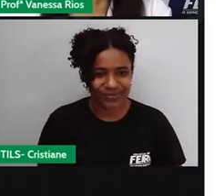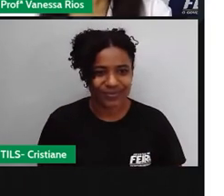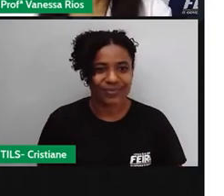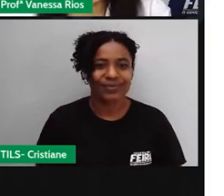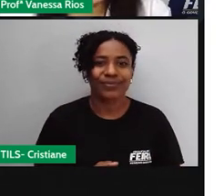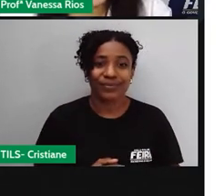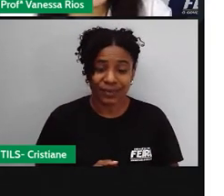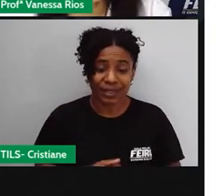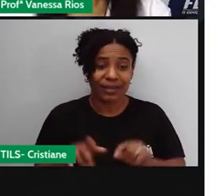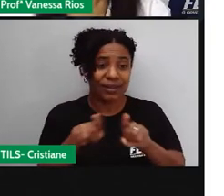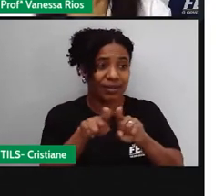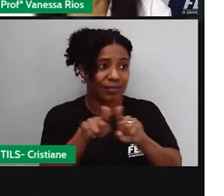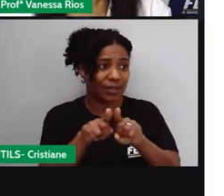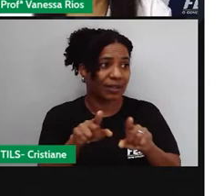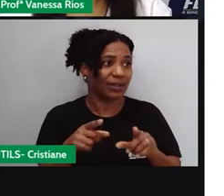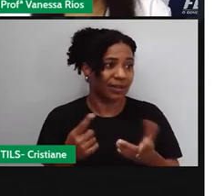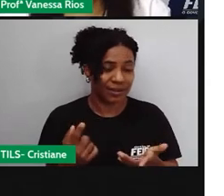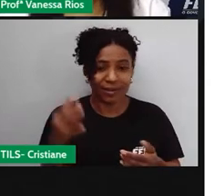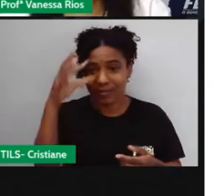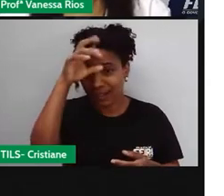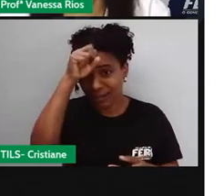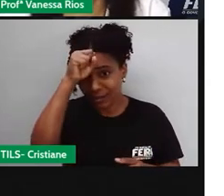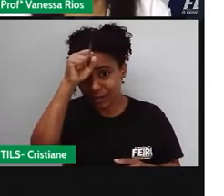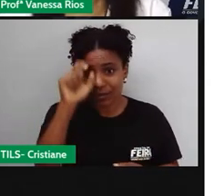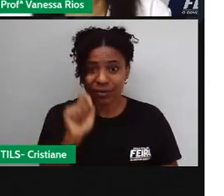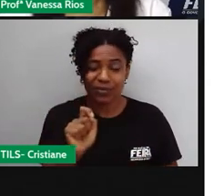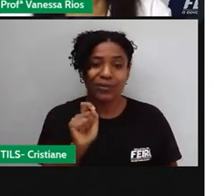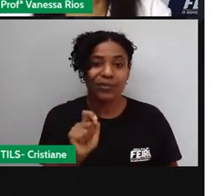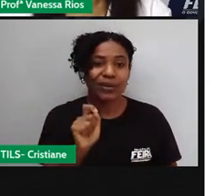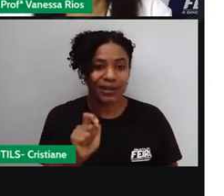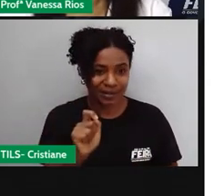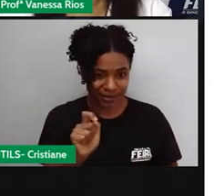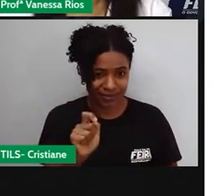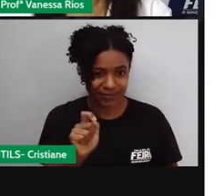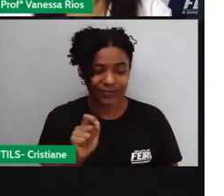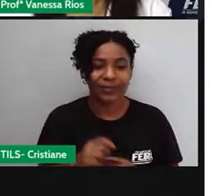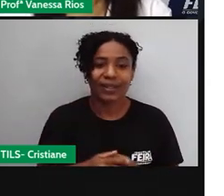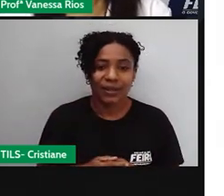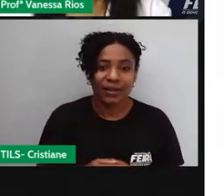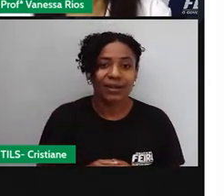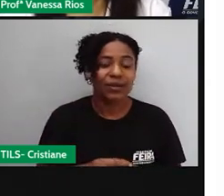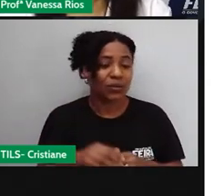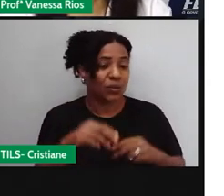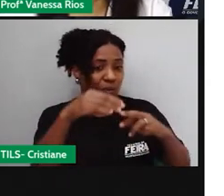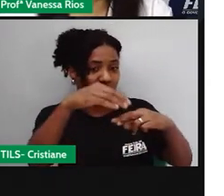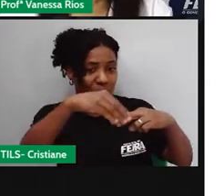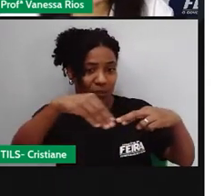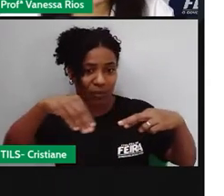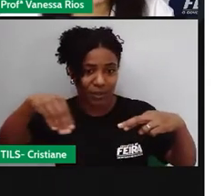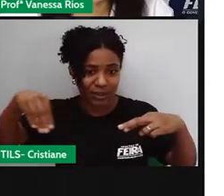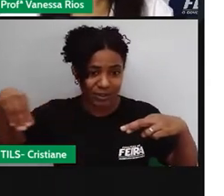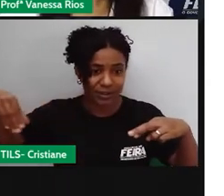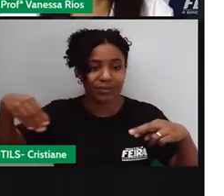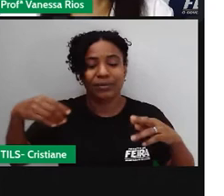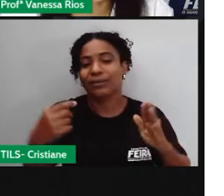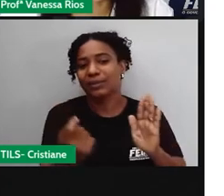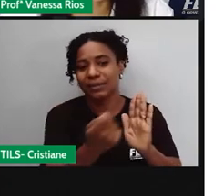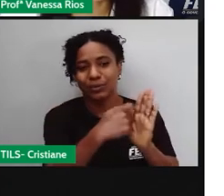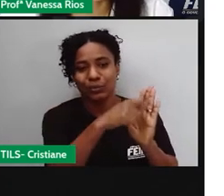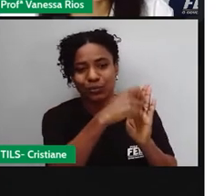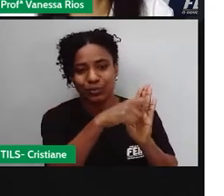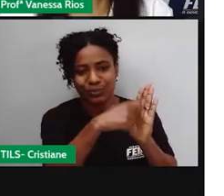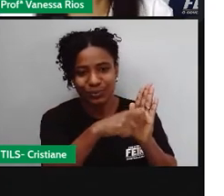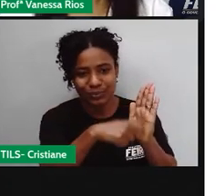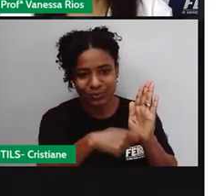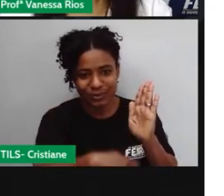Nós vimos também, mas é muito importante a gente lembrar que o cordel, além da parte escrita, né, dos